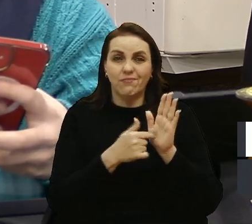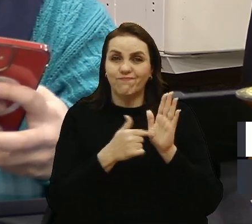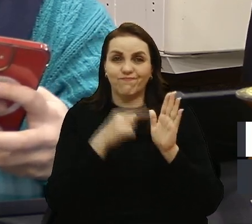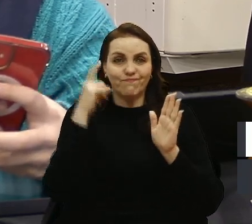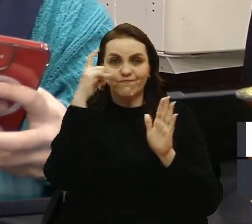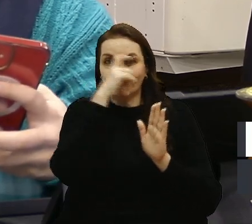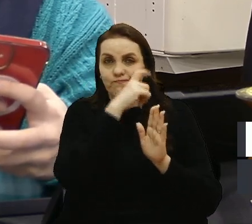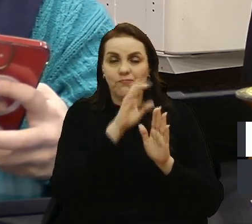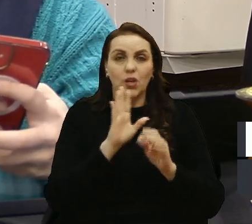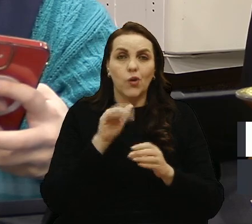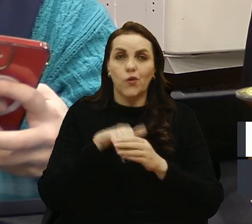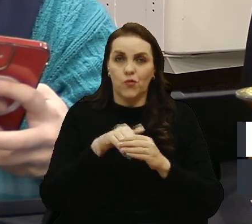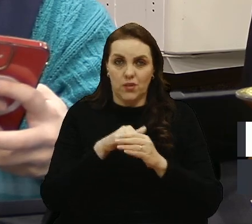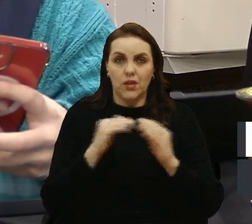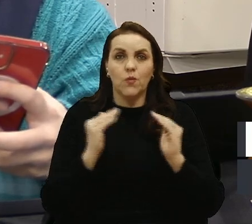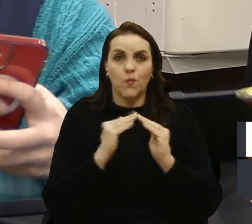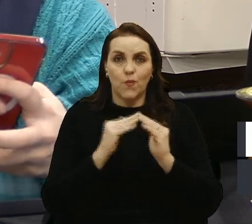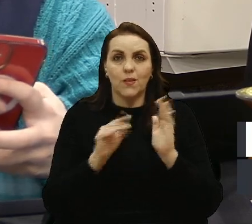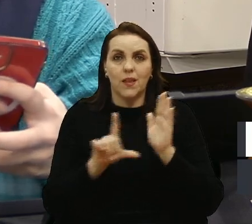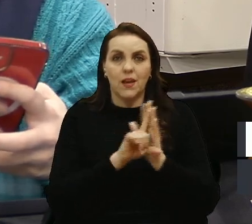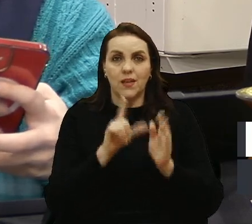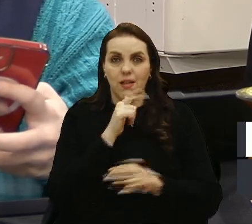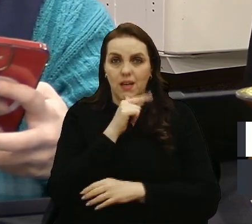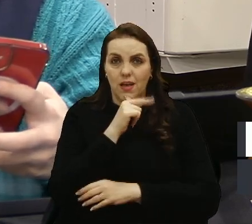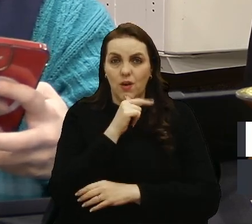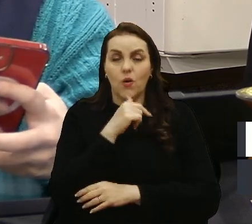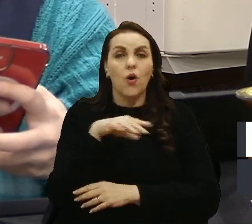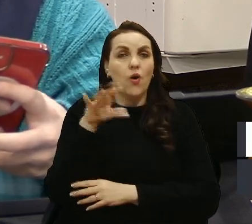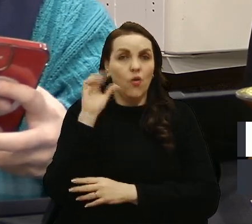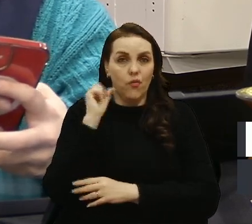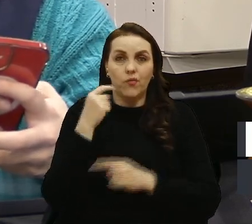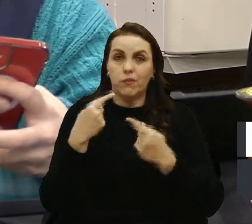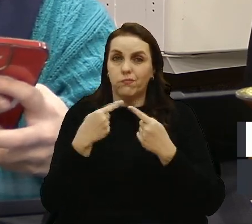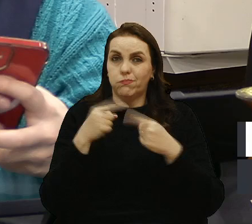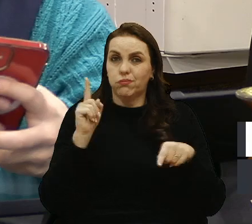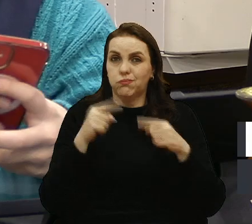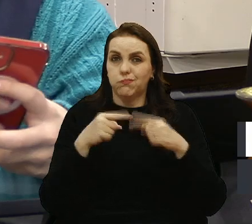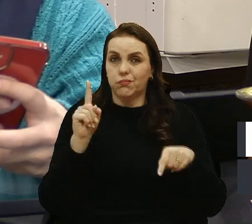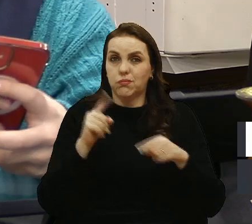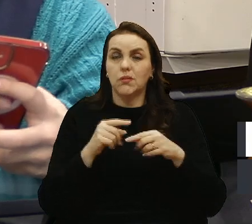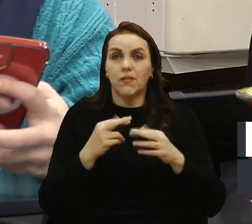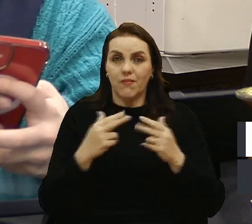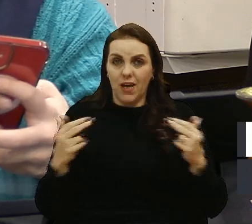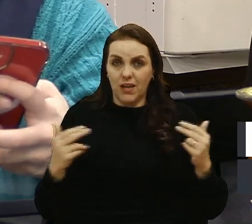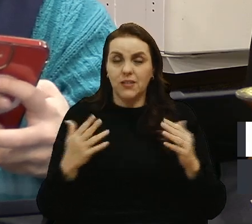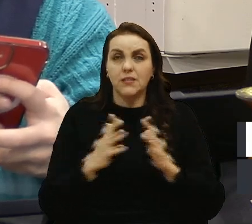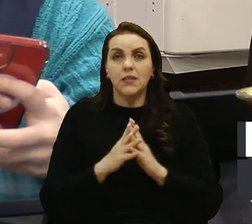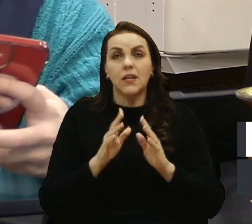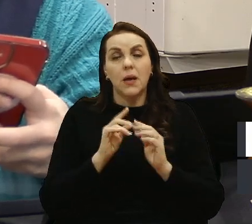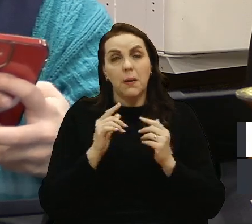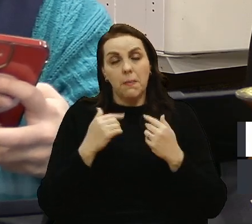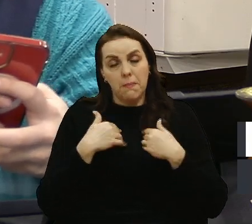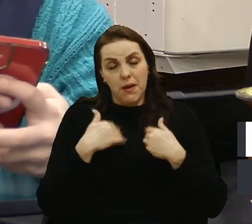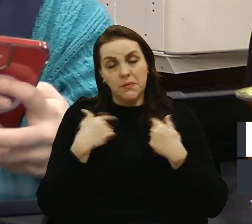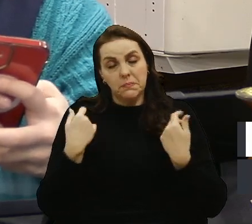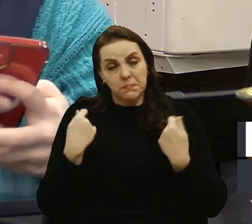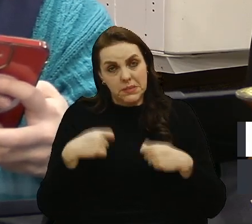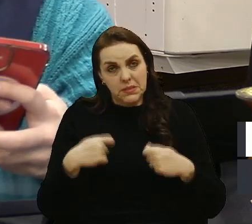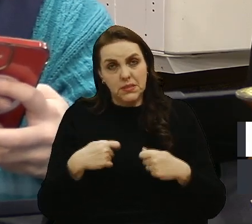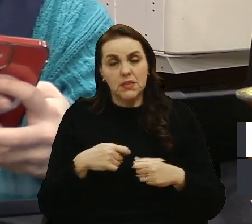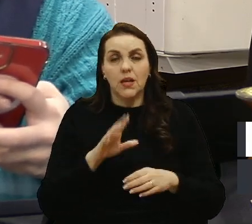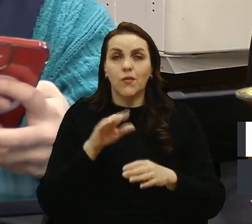quando votei a favor da lei das águas, ouvi bastante divergência, vereador Cristiano Becker. Colega. Mas se precisar, eu voto